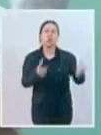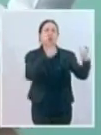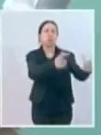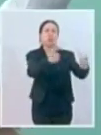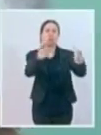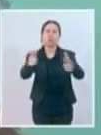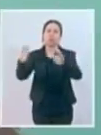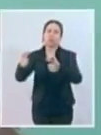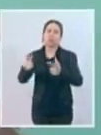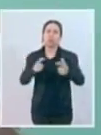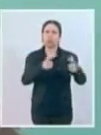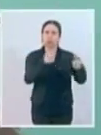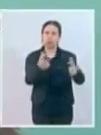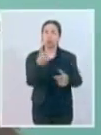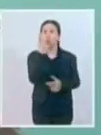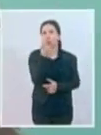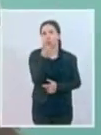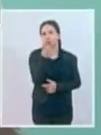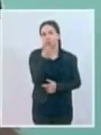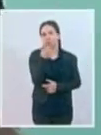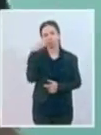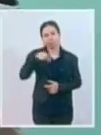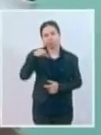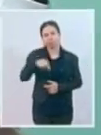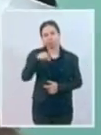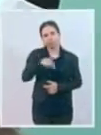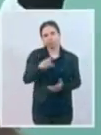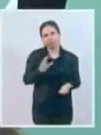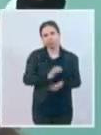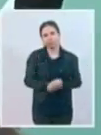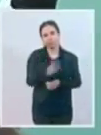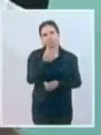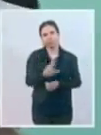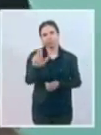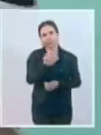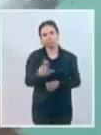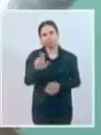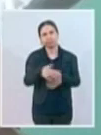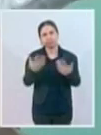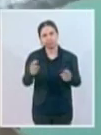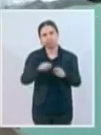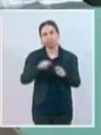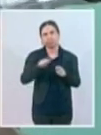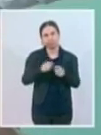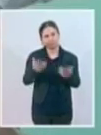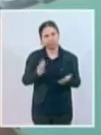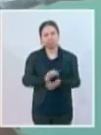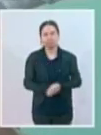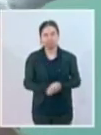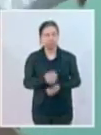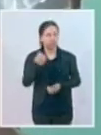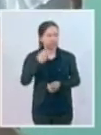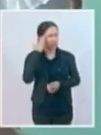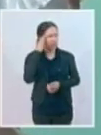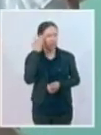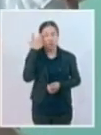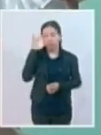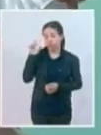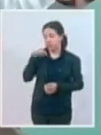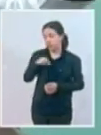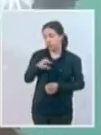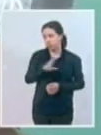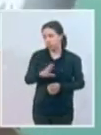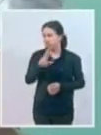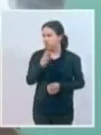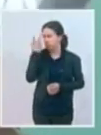onde tudo indica uma única clínica. Em Uberlândia? E aí nós precisamos entender. Eu não sei dizer exatamente se é em Uberlândia